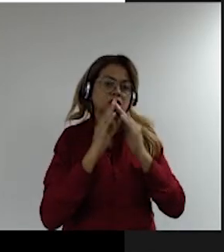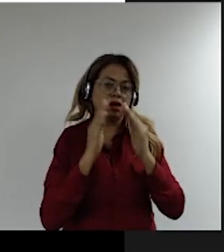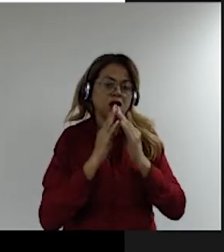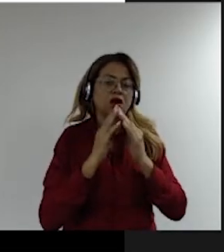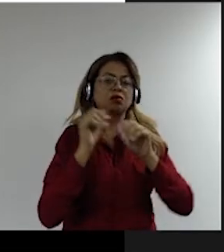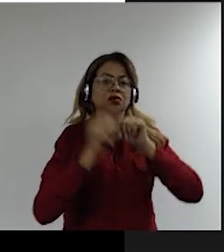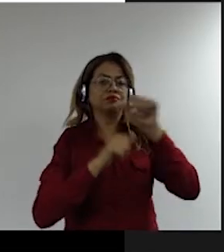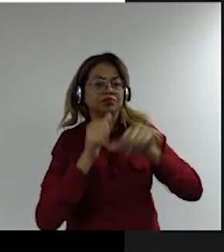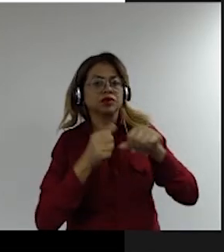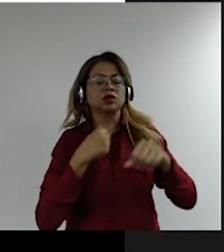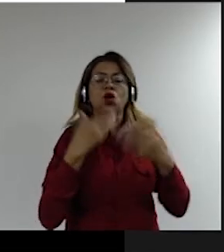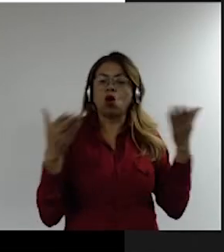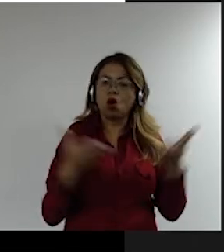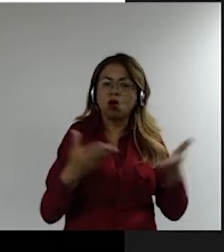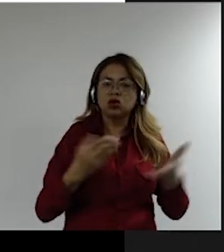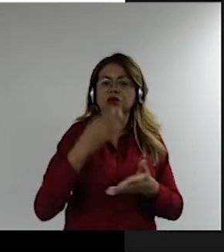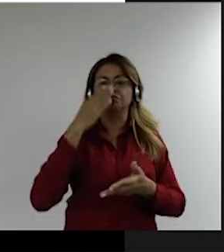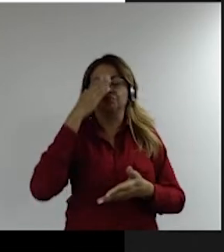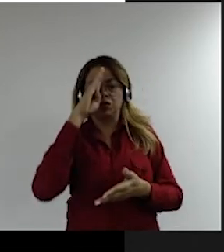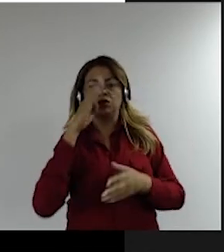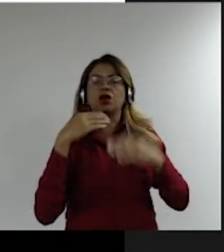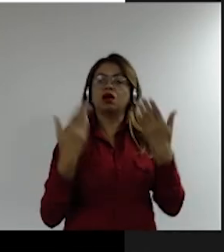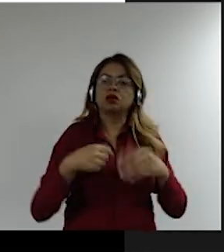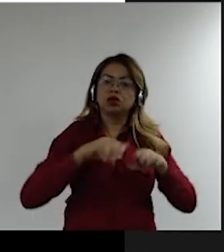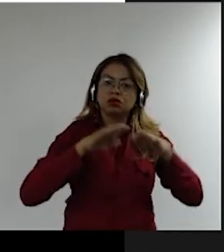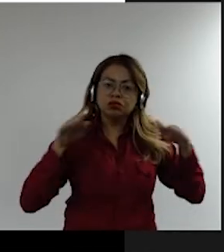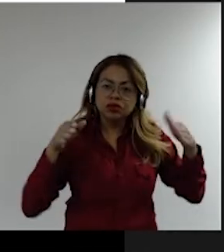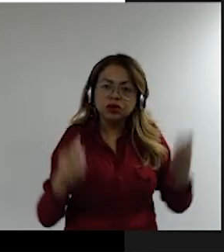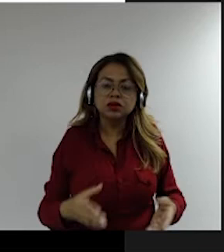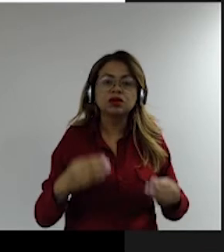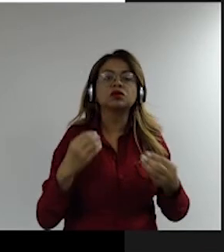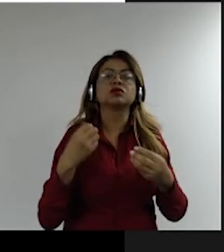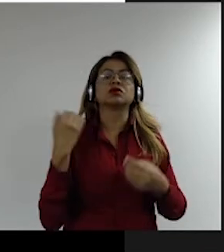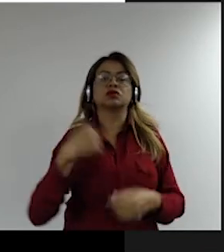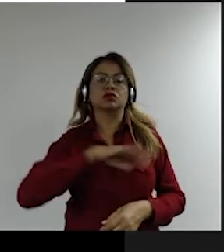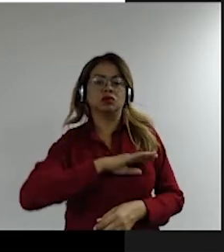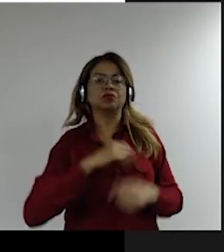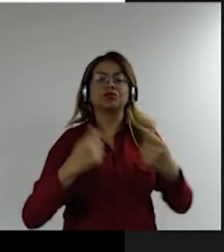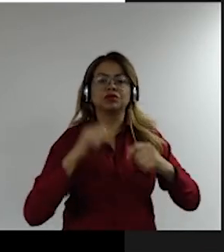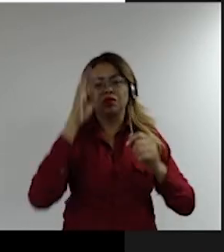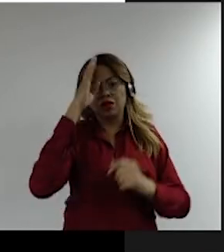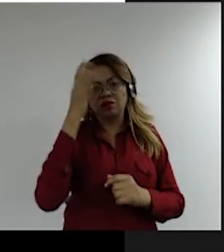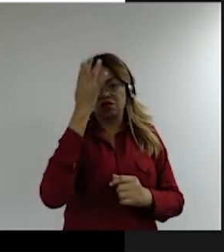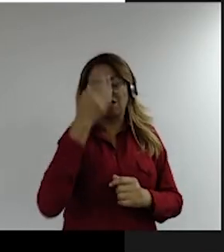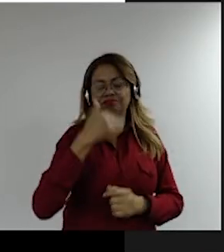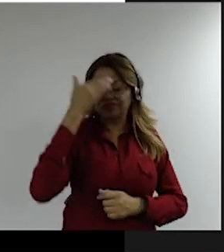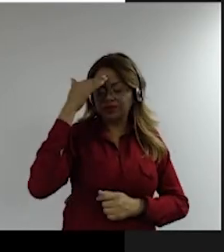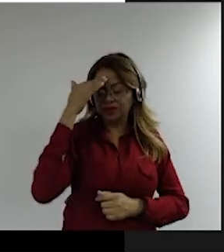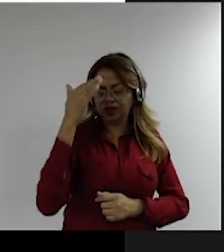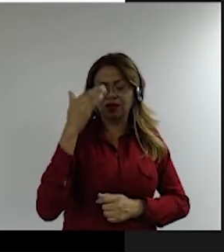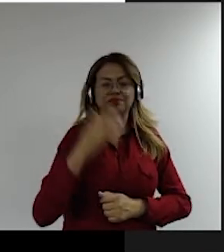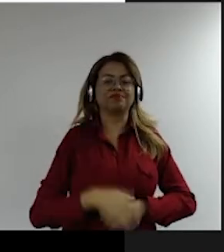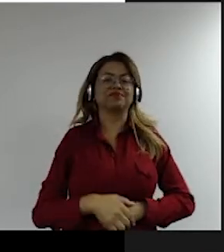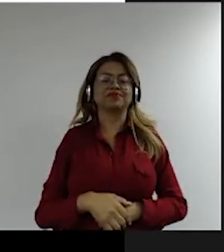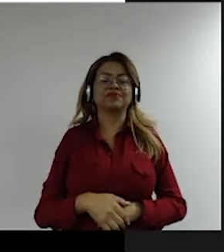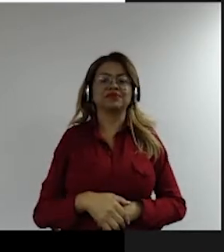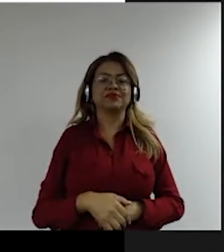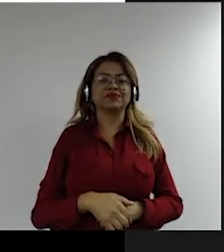virou uma prioridade e está na mesa para ser resolvida. Muito obrigada a todos.